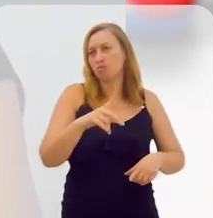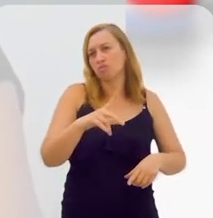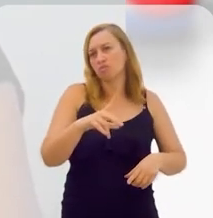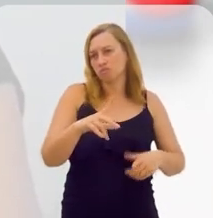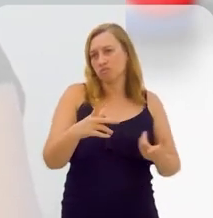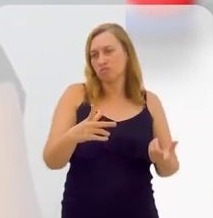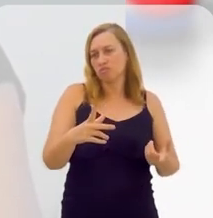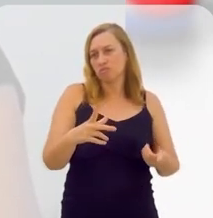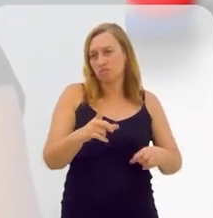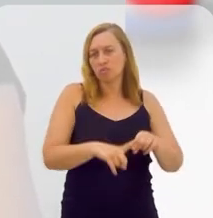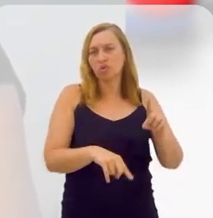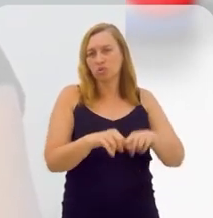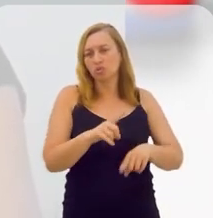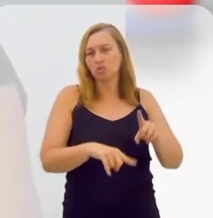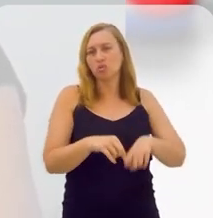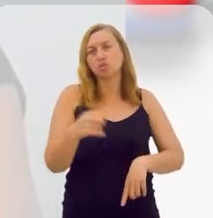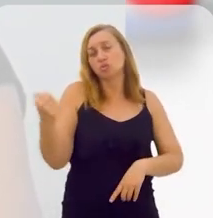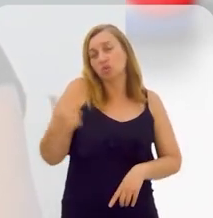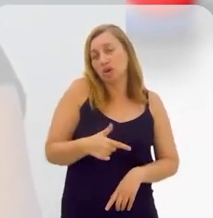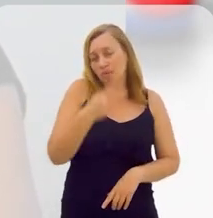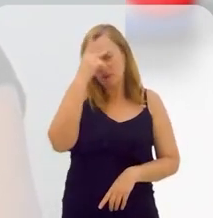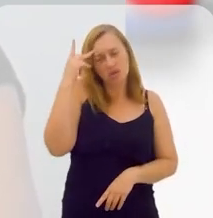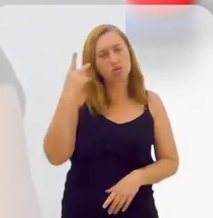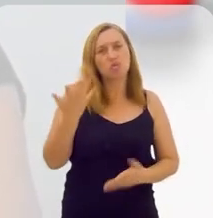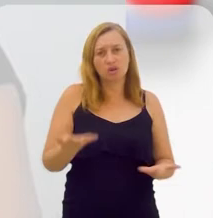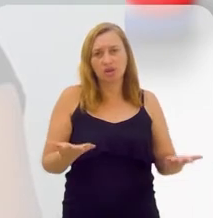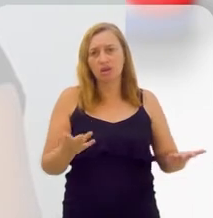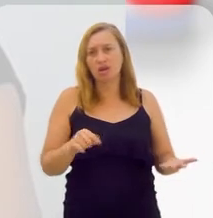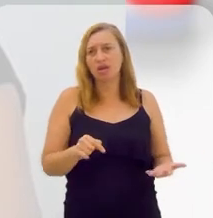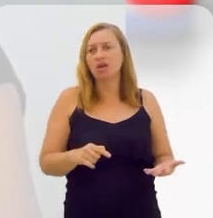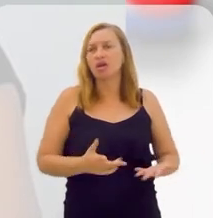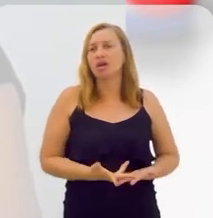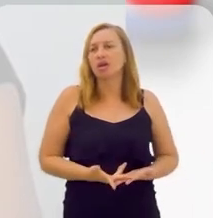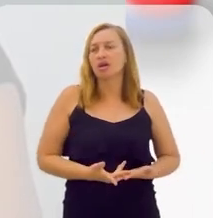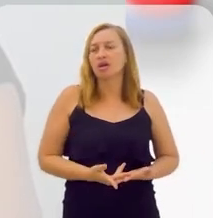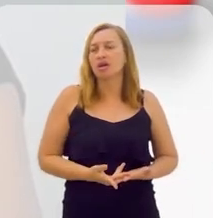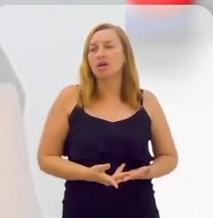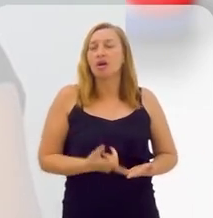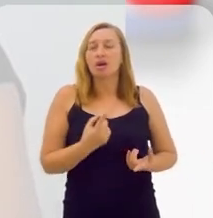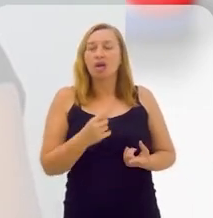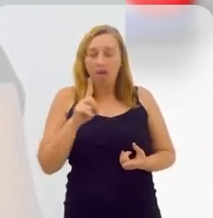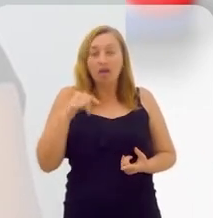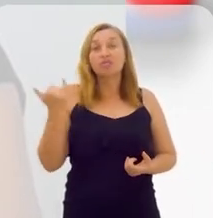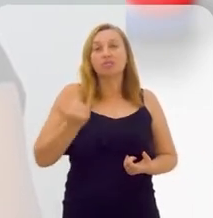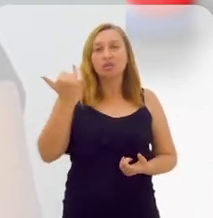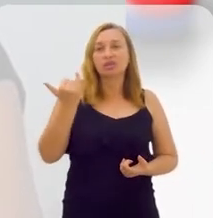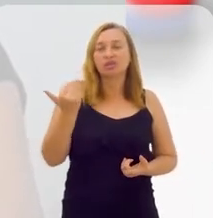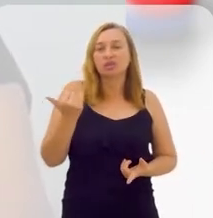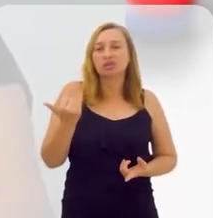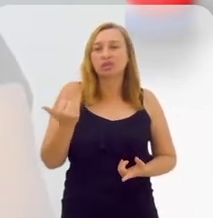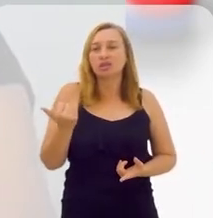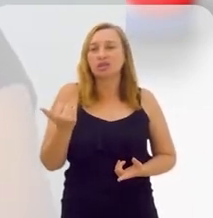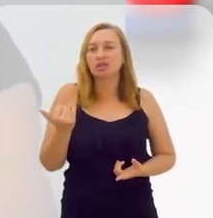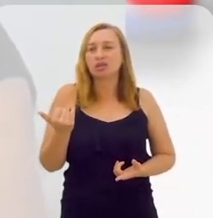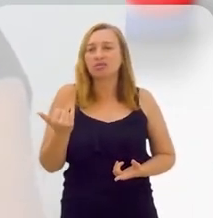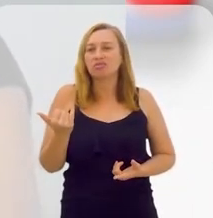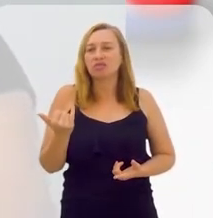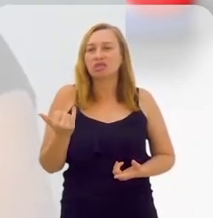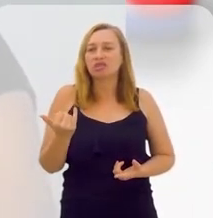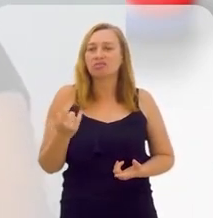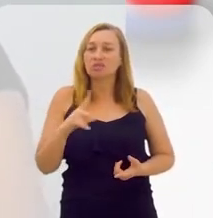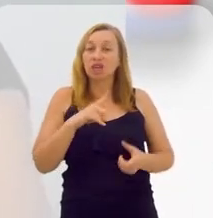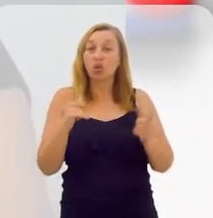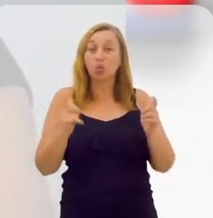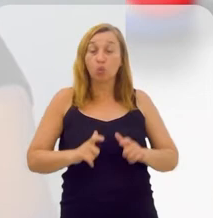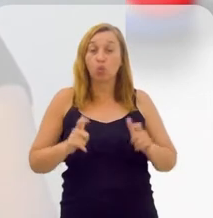que está ali vendendo, né? E eu acho isso muito importante, assim, quando a gente